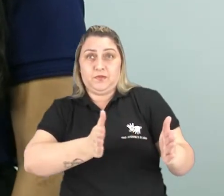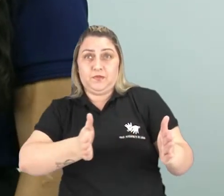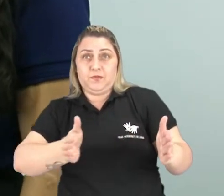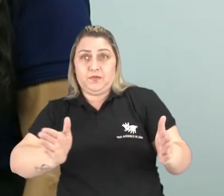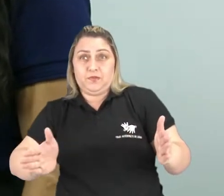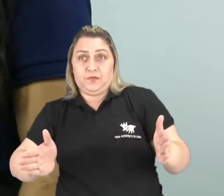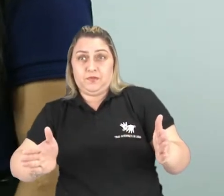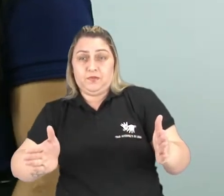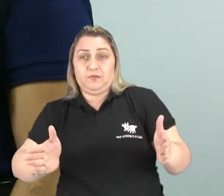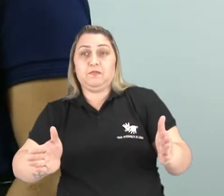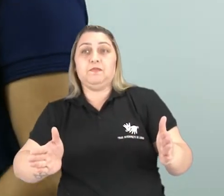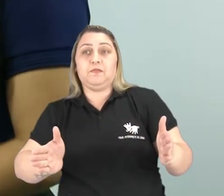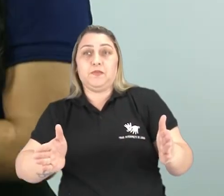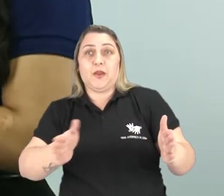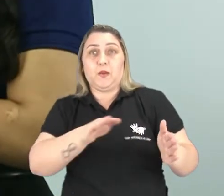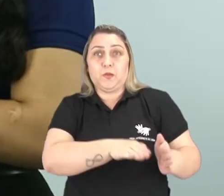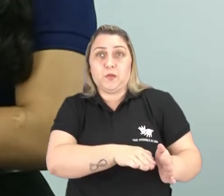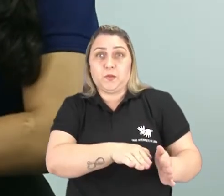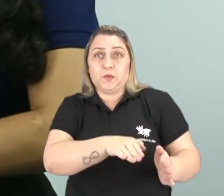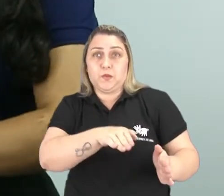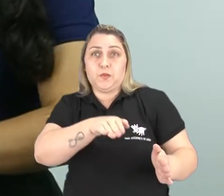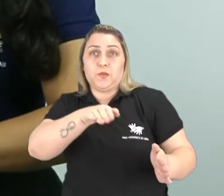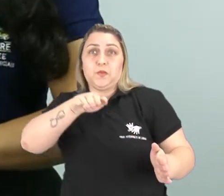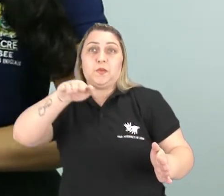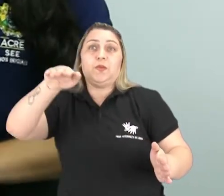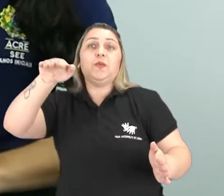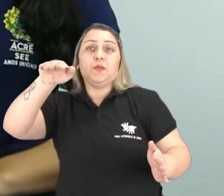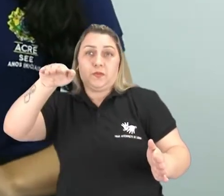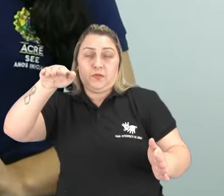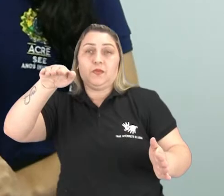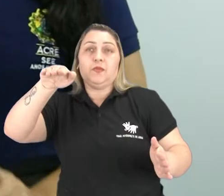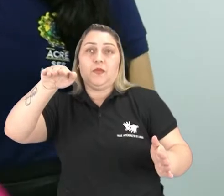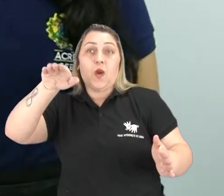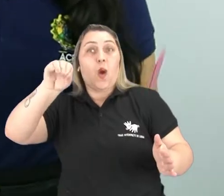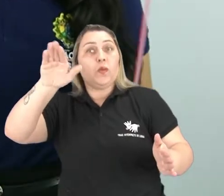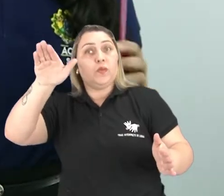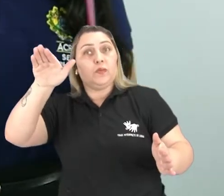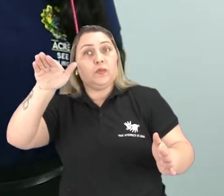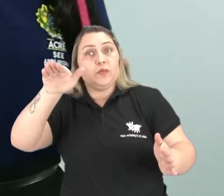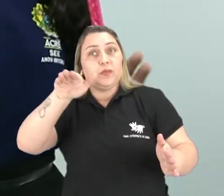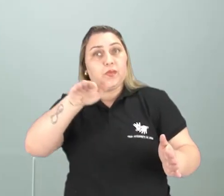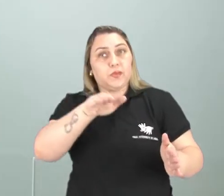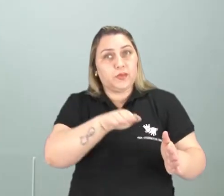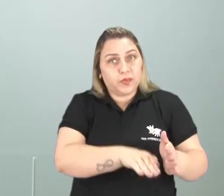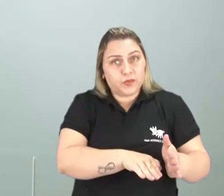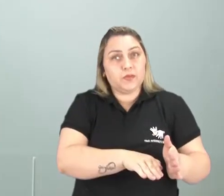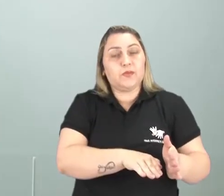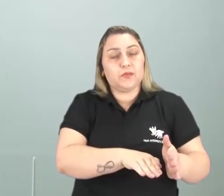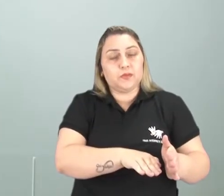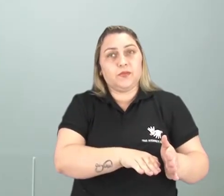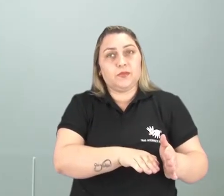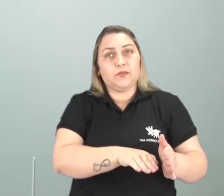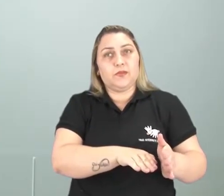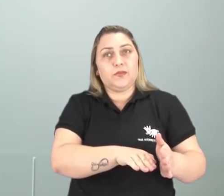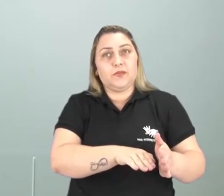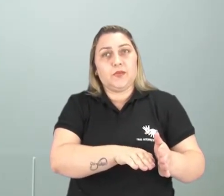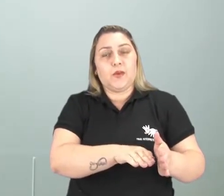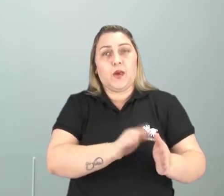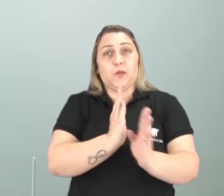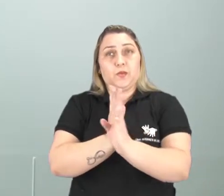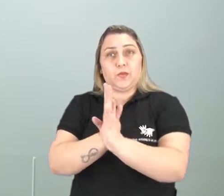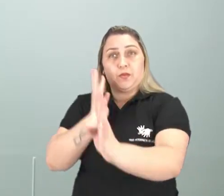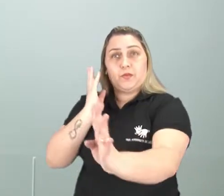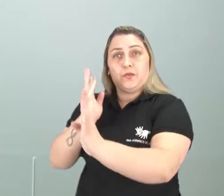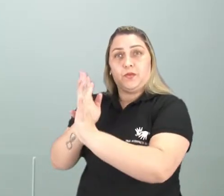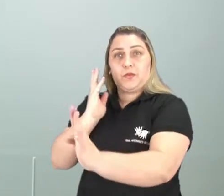sequências serem crescentes do menor para o maior ou do maior para o menor como